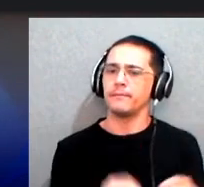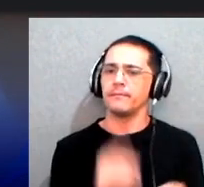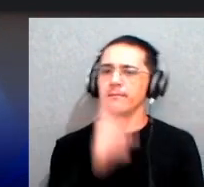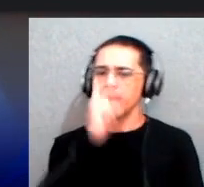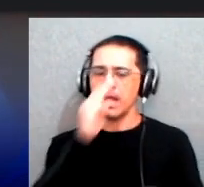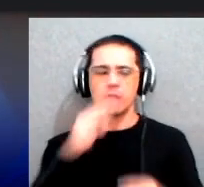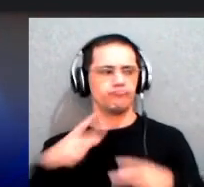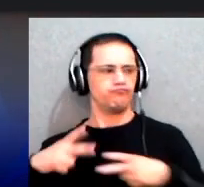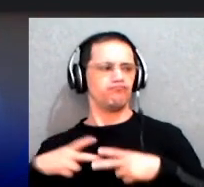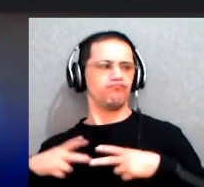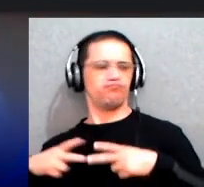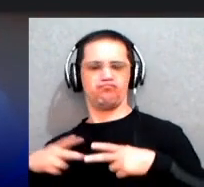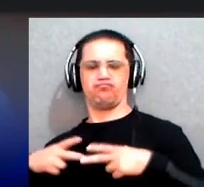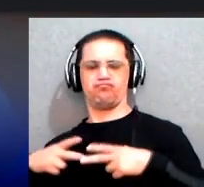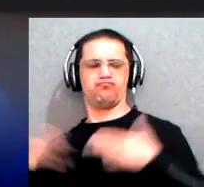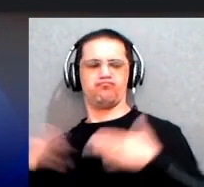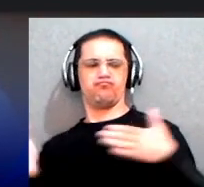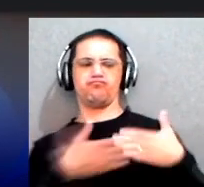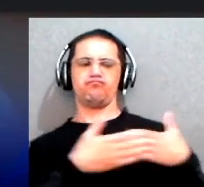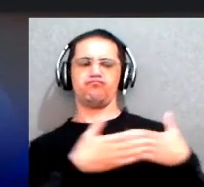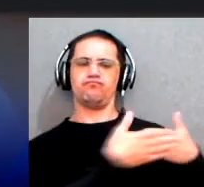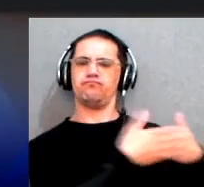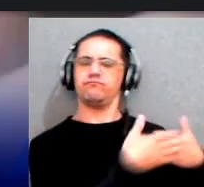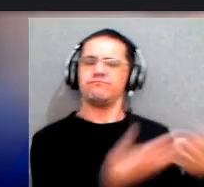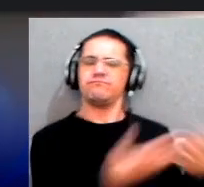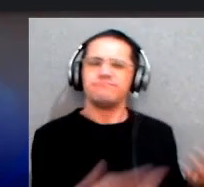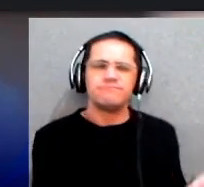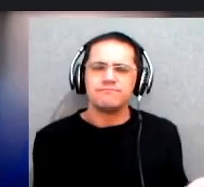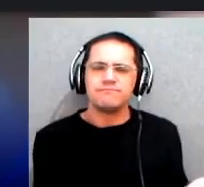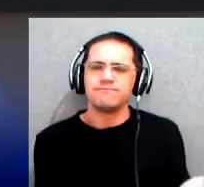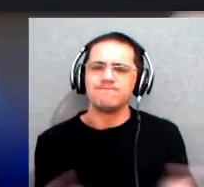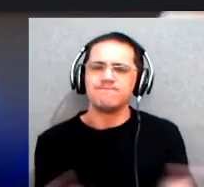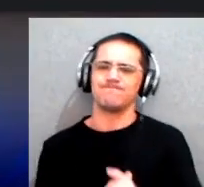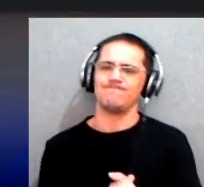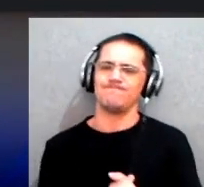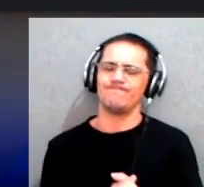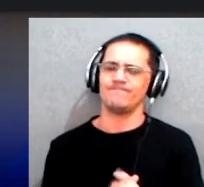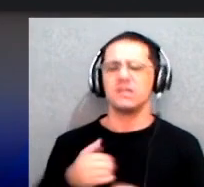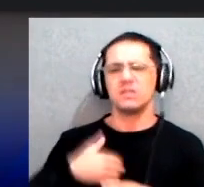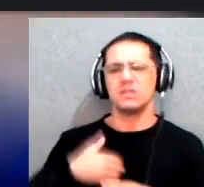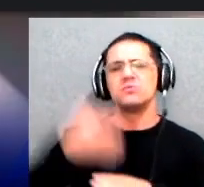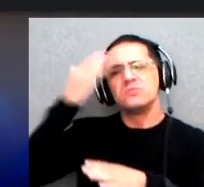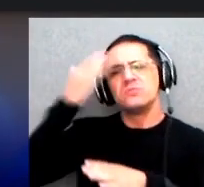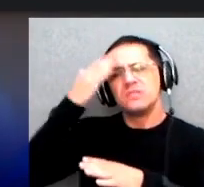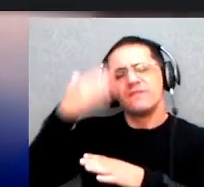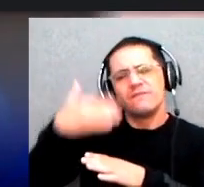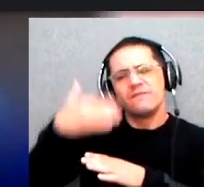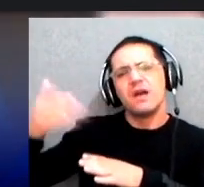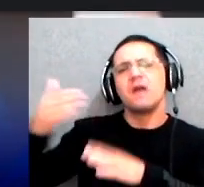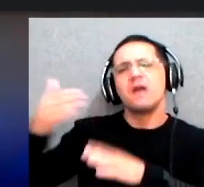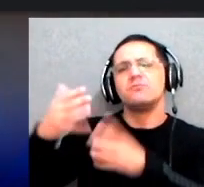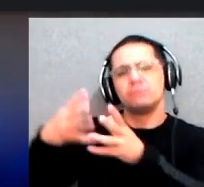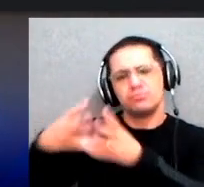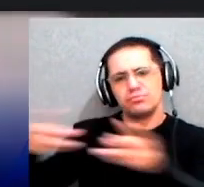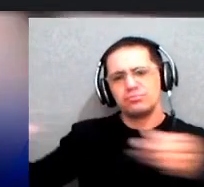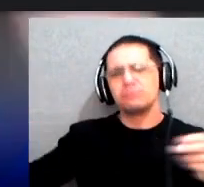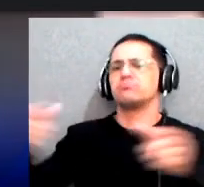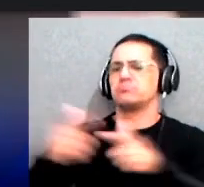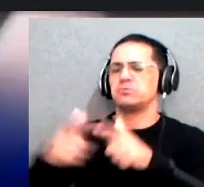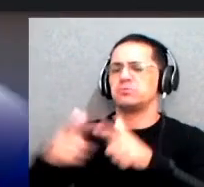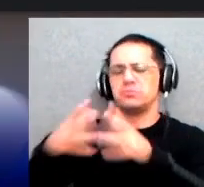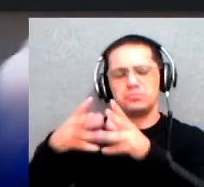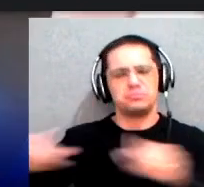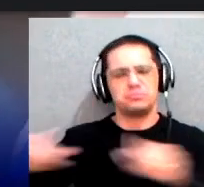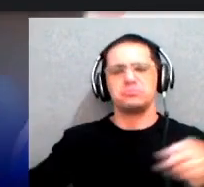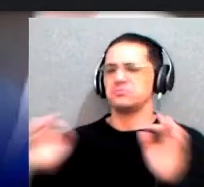restringindo o acesso e peticionamento dos defensores. Eu tenho certeza que o problema vai ser solucionado, assim como raramente temos problemas com os inquéritos da